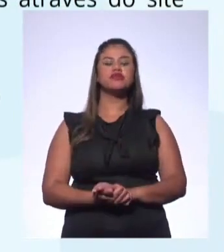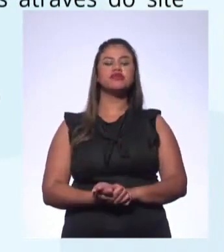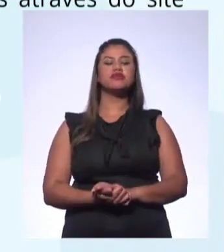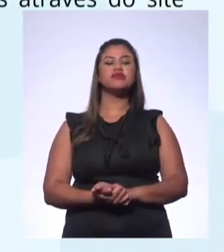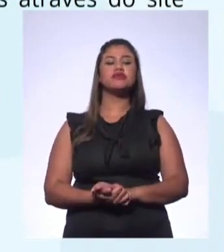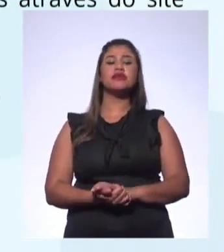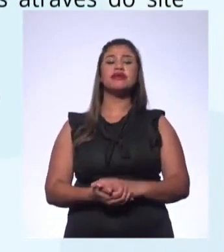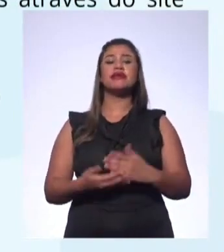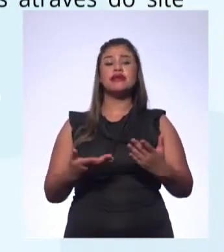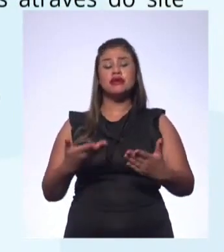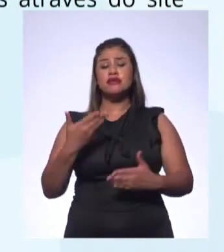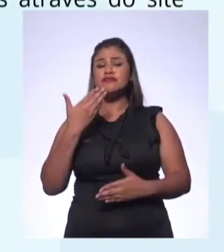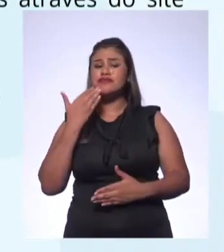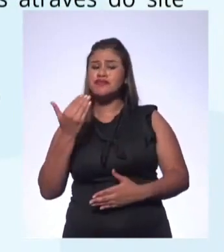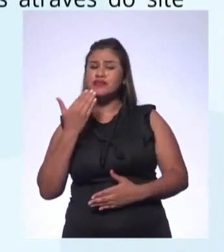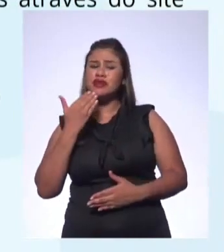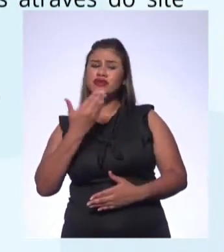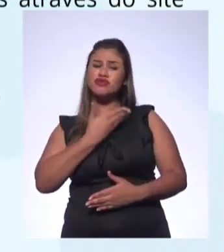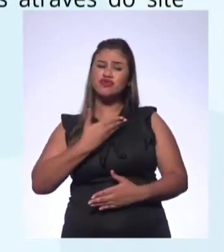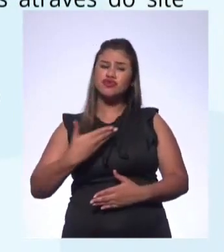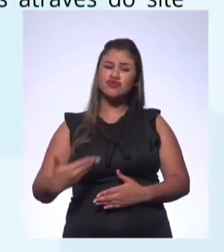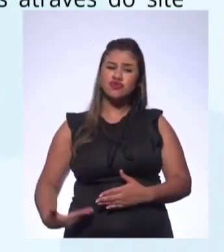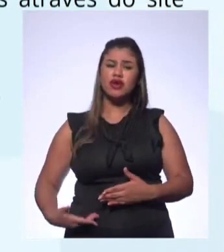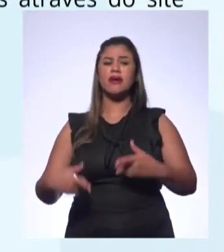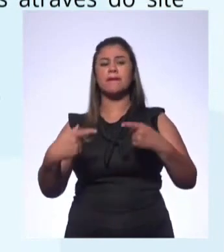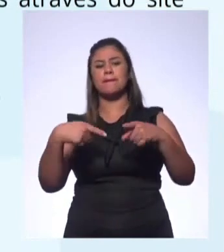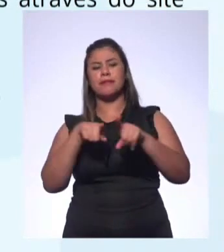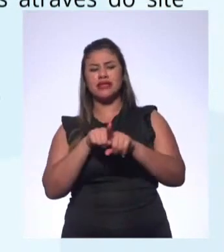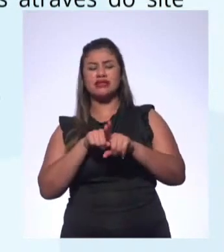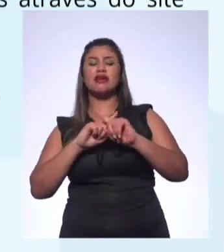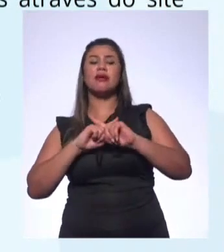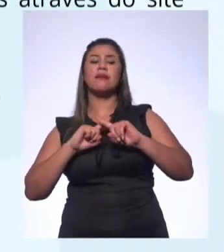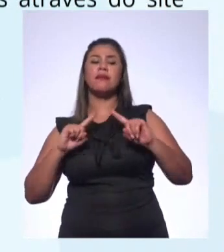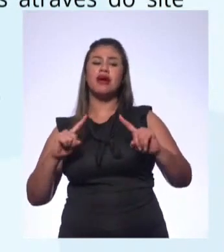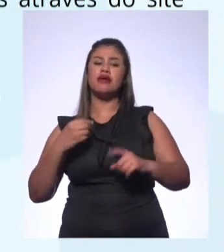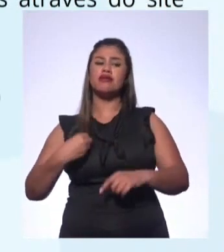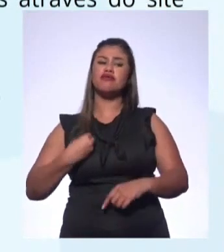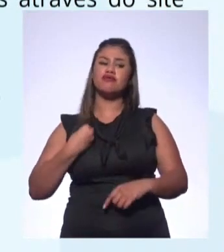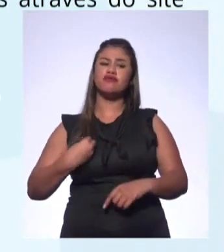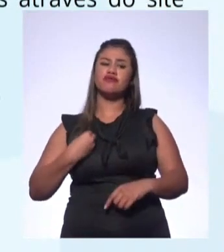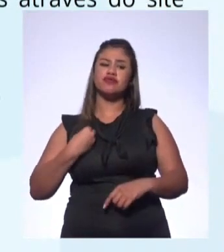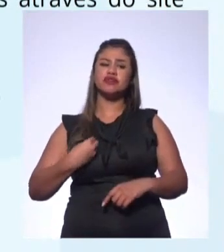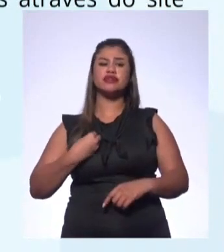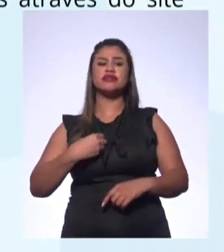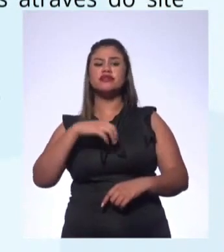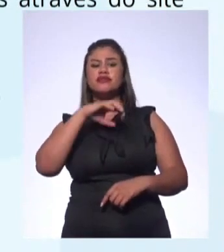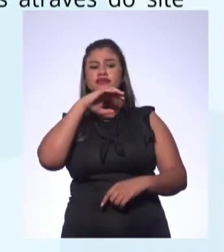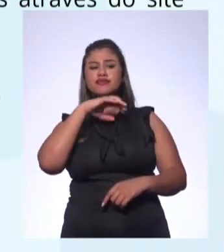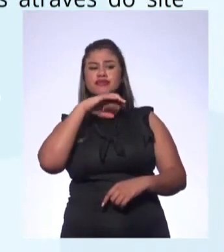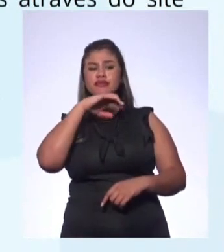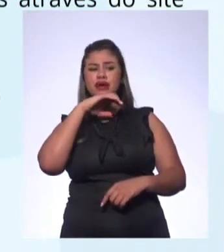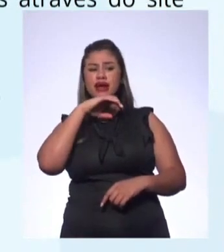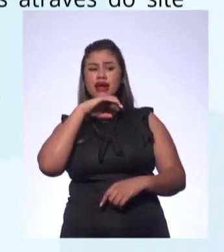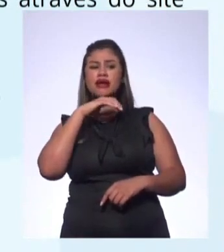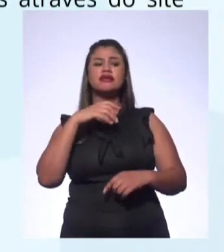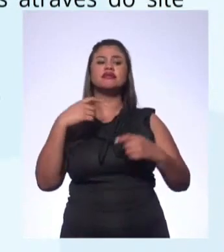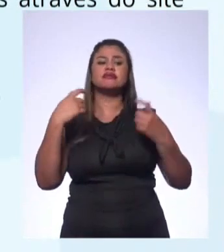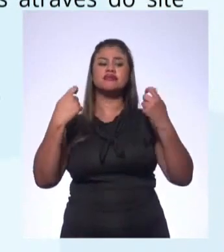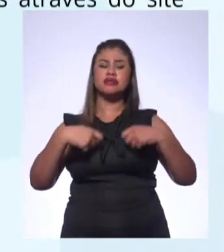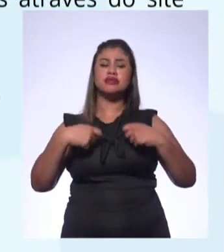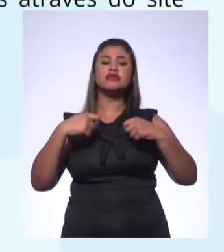o trecho. Apesar dos esforços por parcerias governamentais, a vida dos animais depende, especialmente diante da pandemia, né,